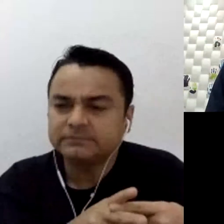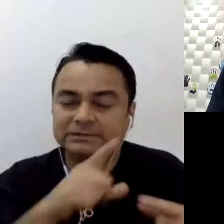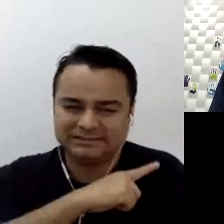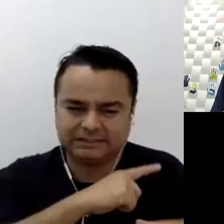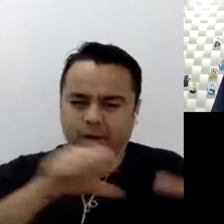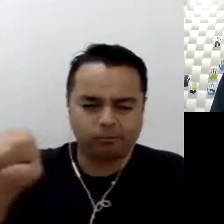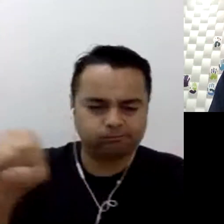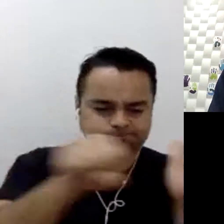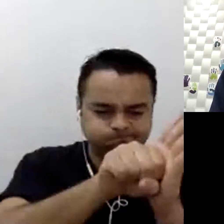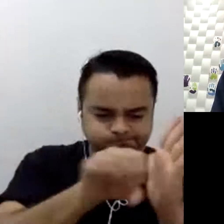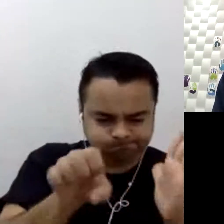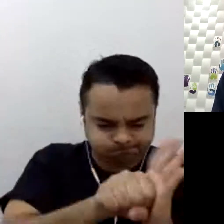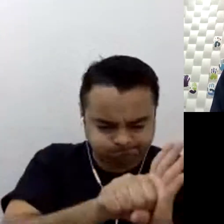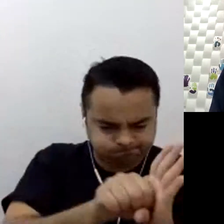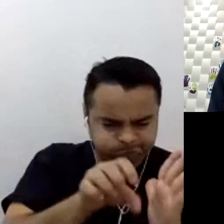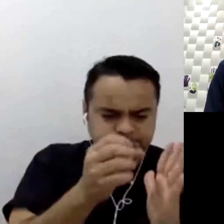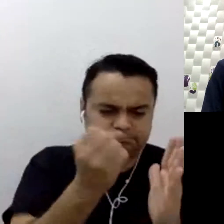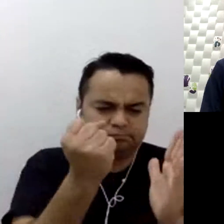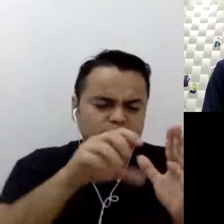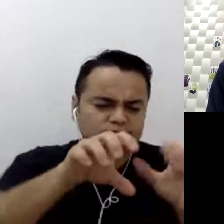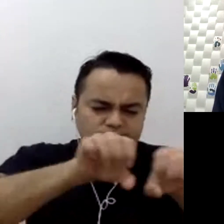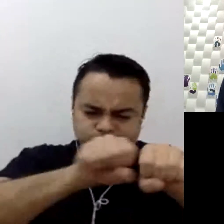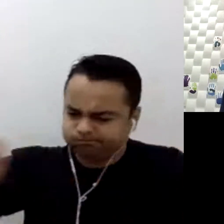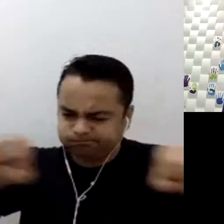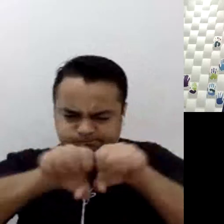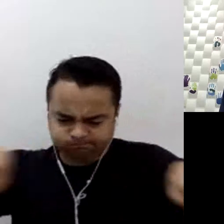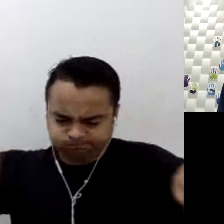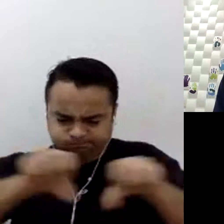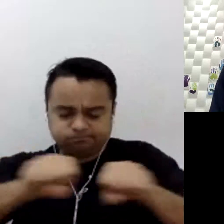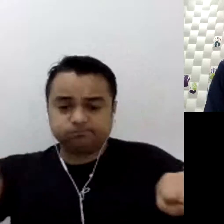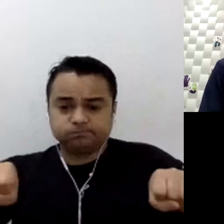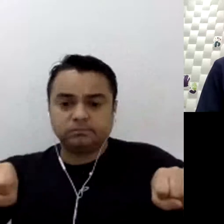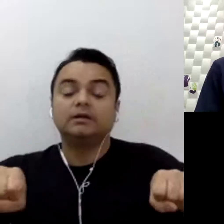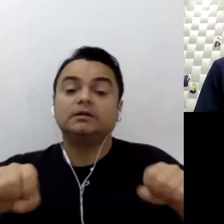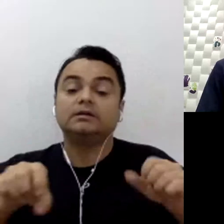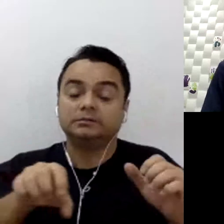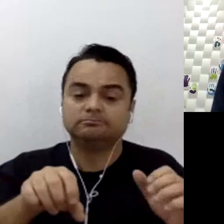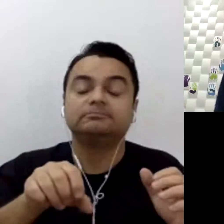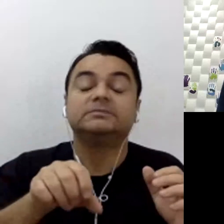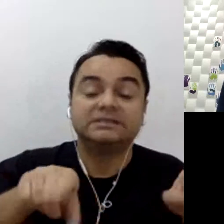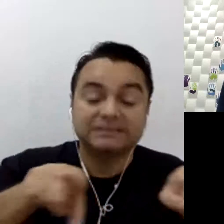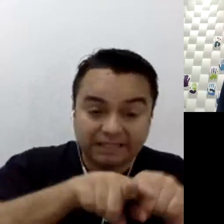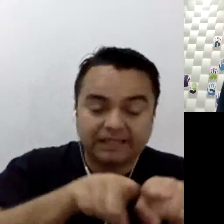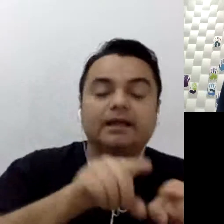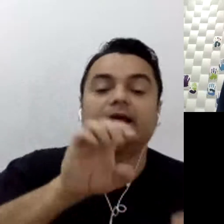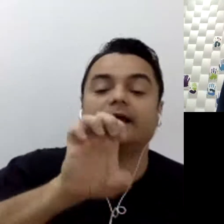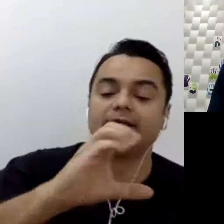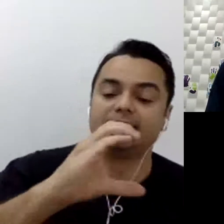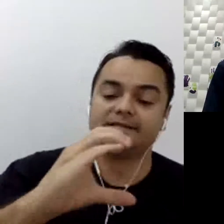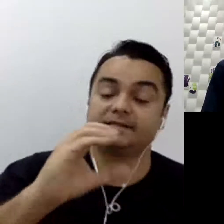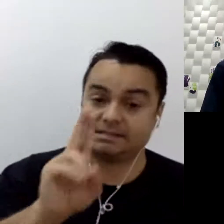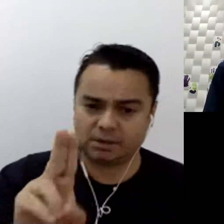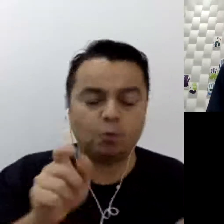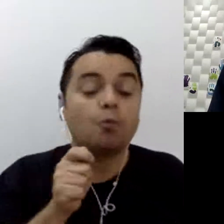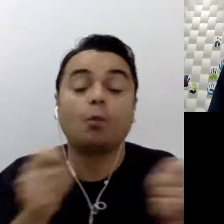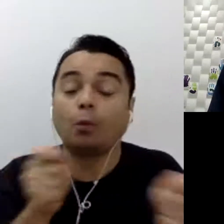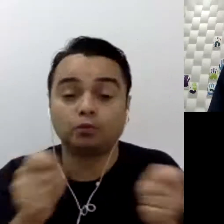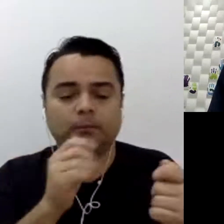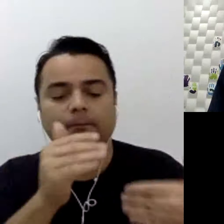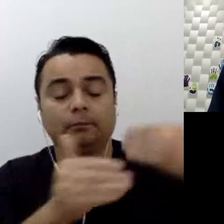cabos. Ele manda todas as informações para a ECU. ECU é o controle de todo o processo.